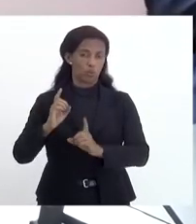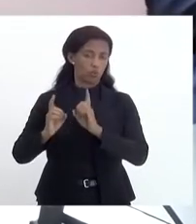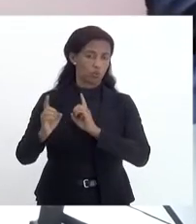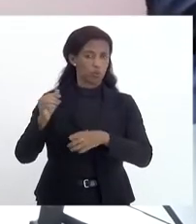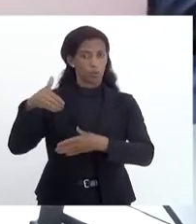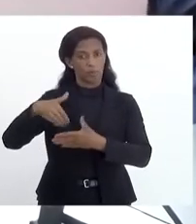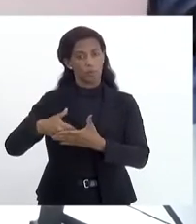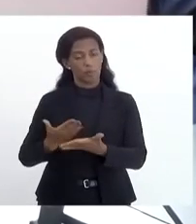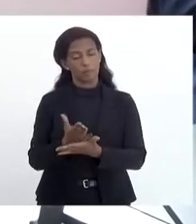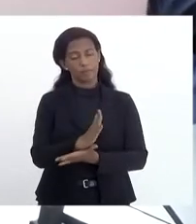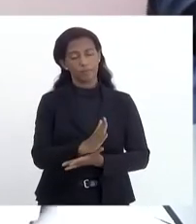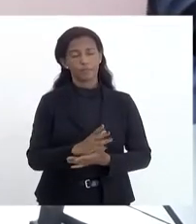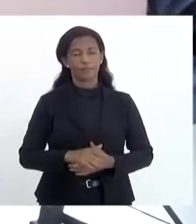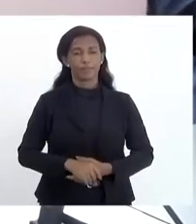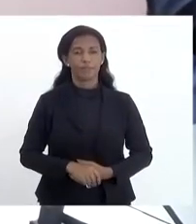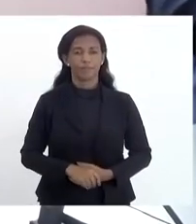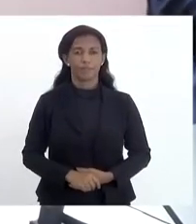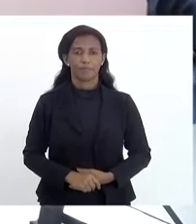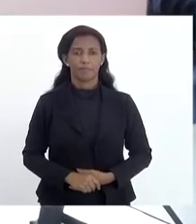votação, aprovado.